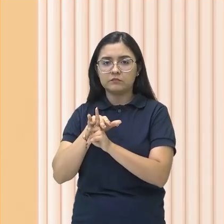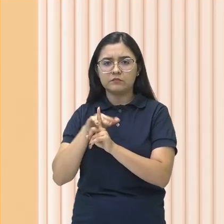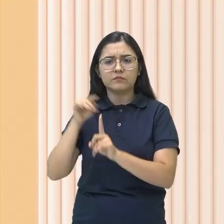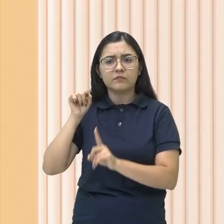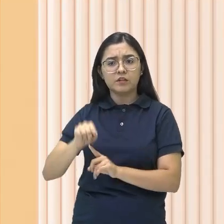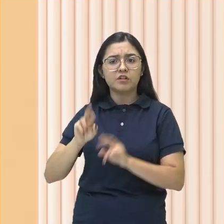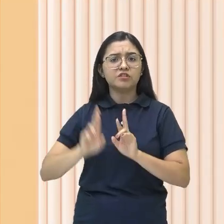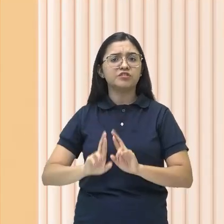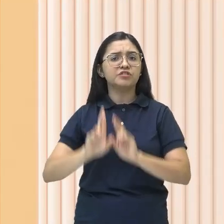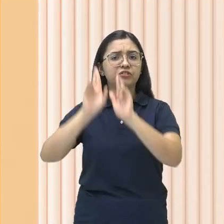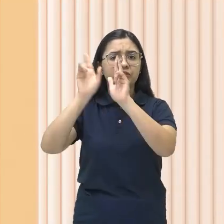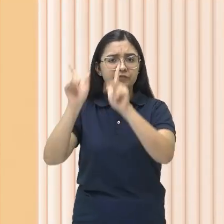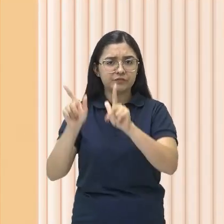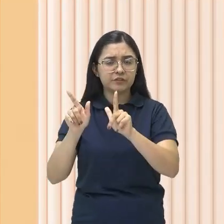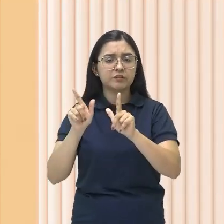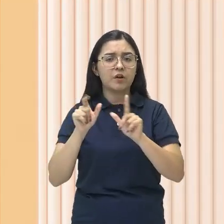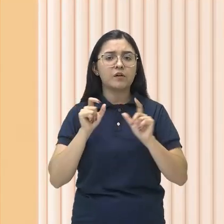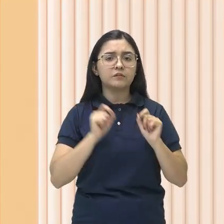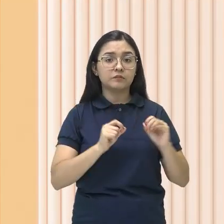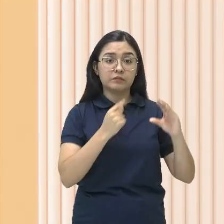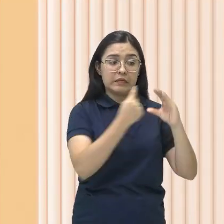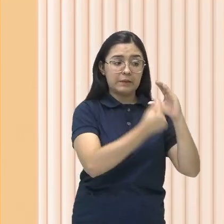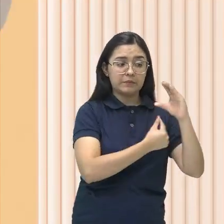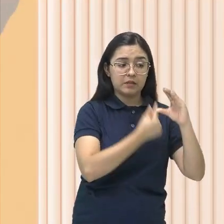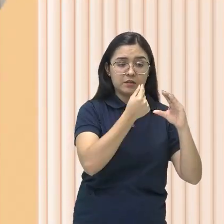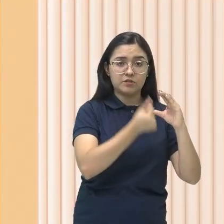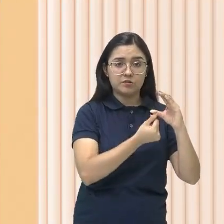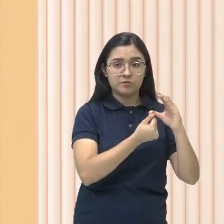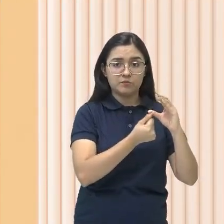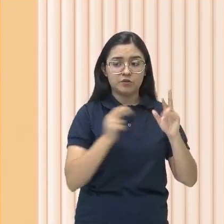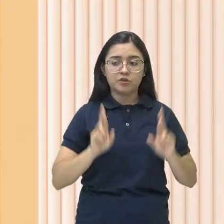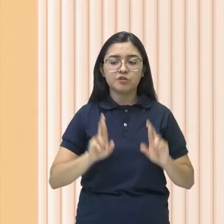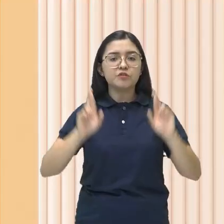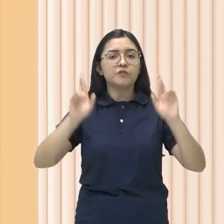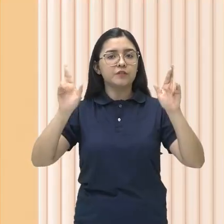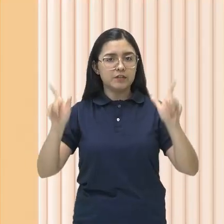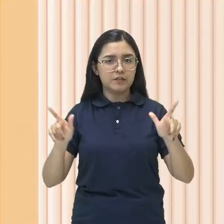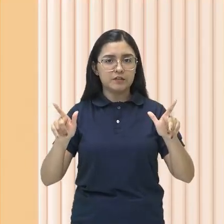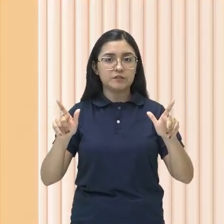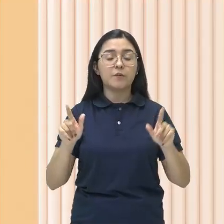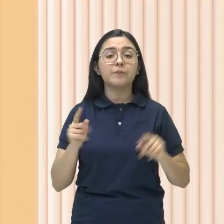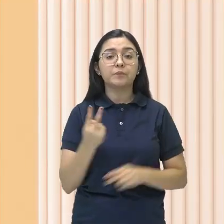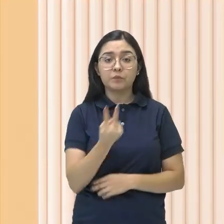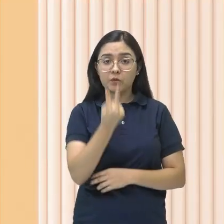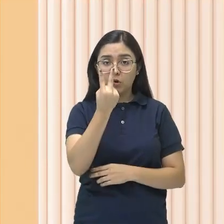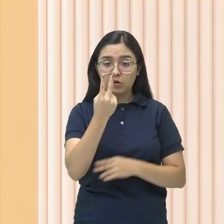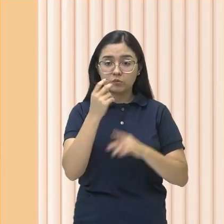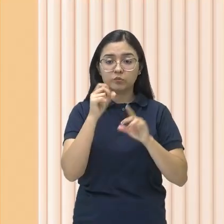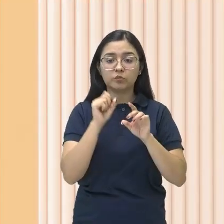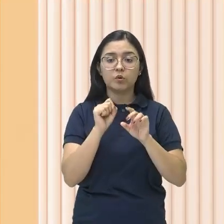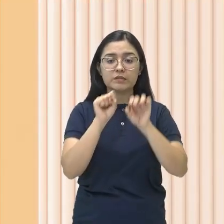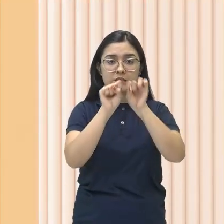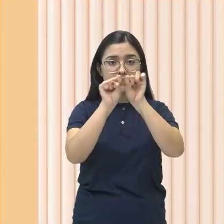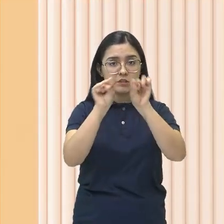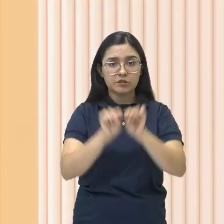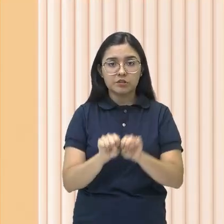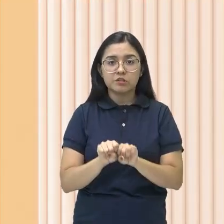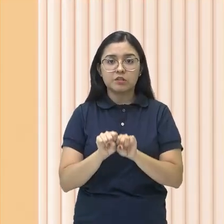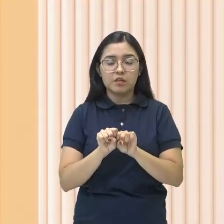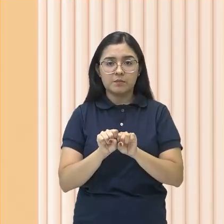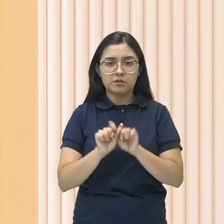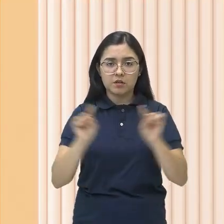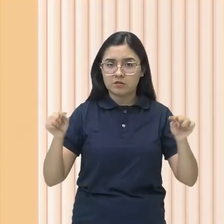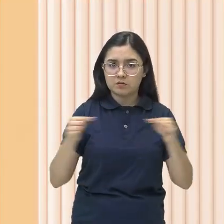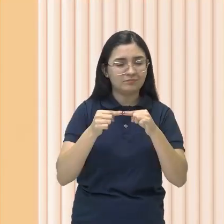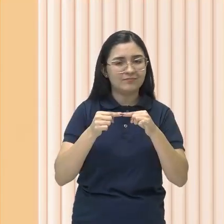completamente diferente quando nós falamos de capitalismo. Então, são dois sistemas que eles não convergem, eles